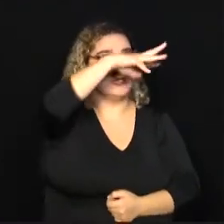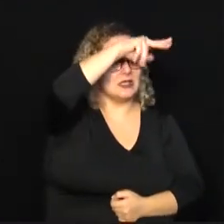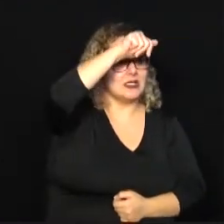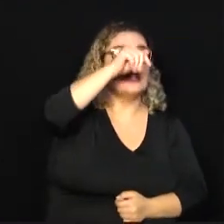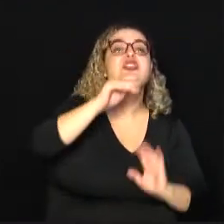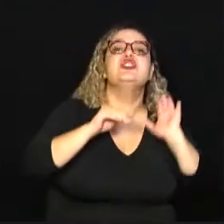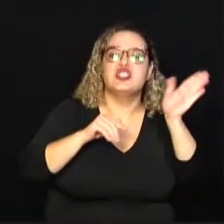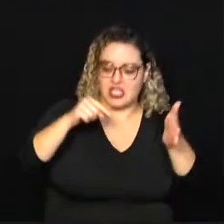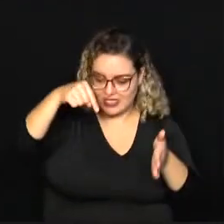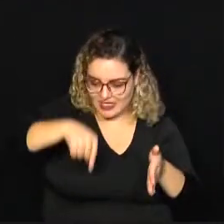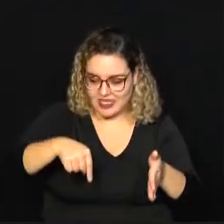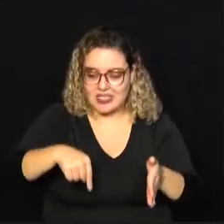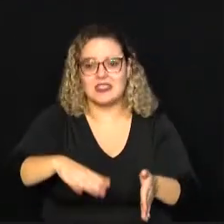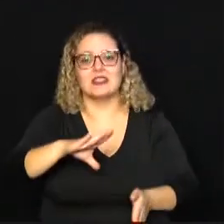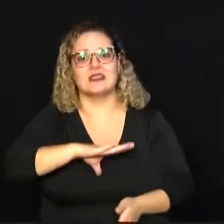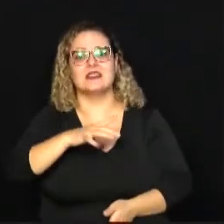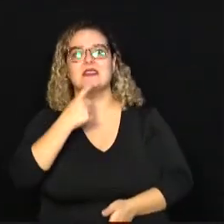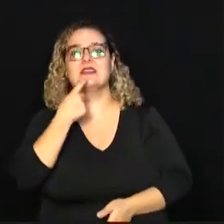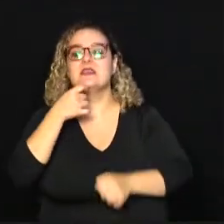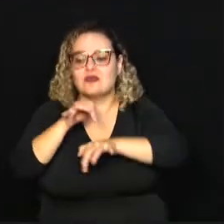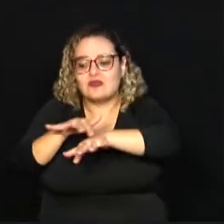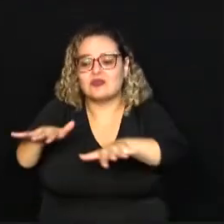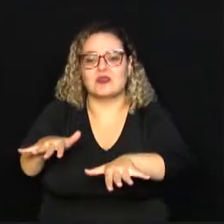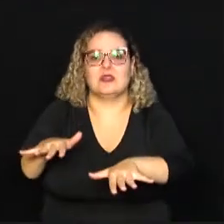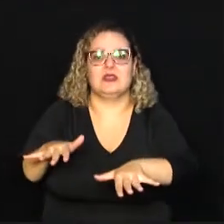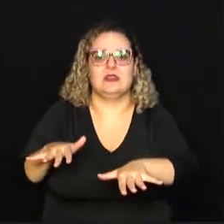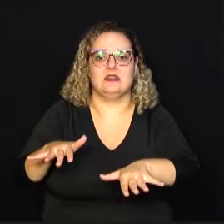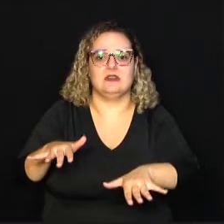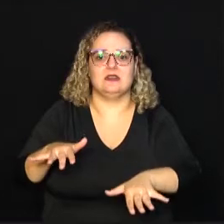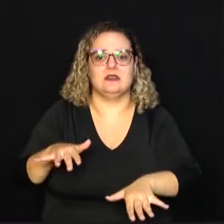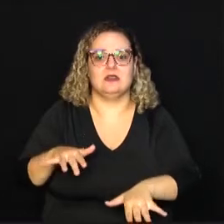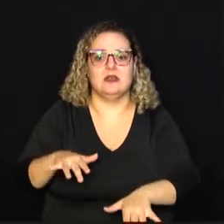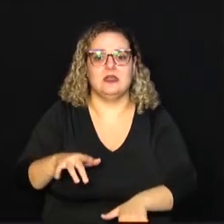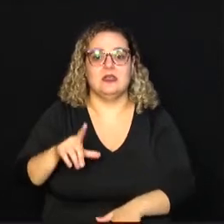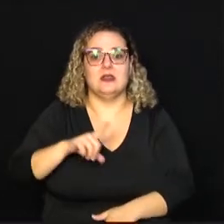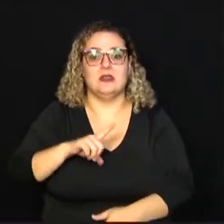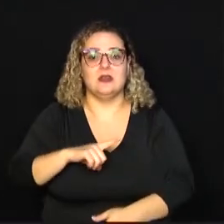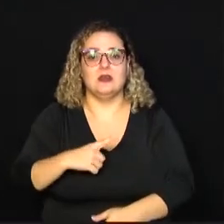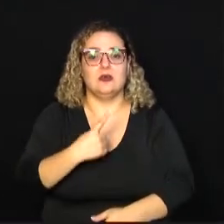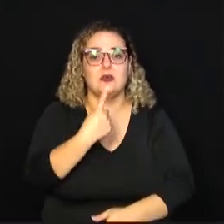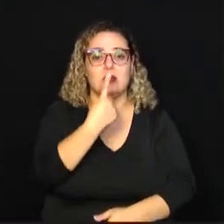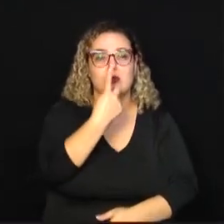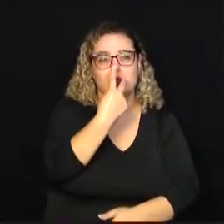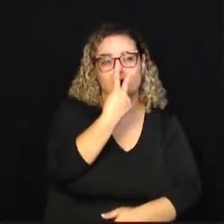circulando, contaminando a nossa população, e que ela pelo menos 1,5 vezes, talvez